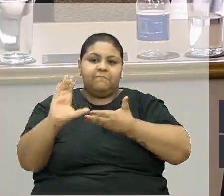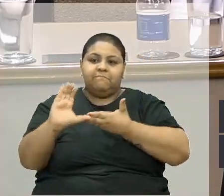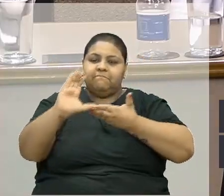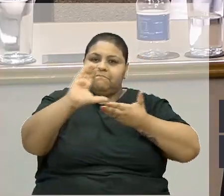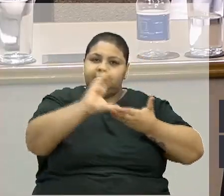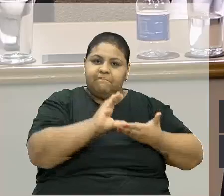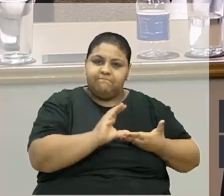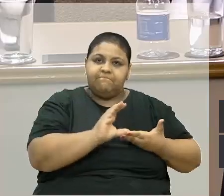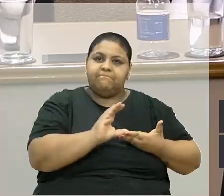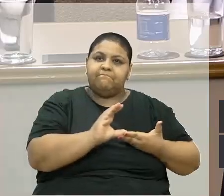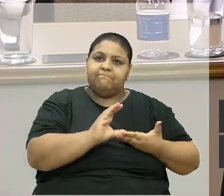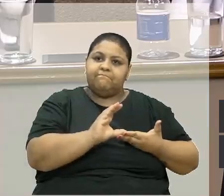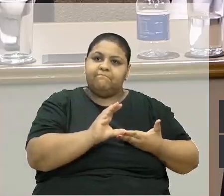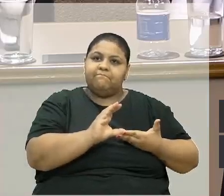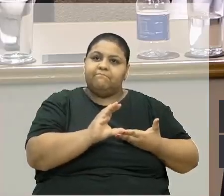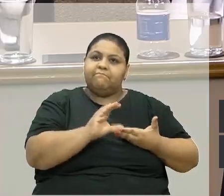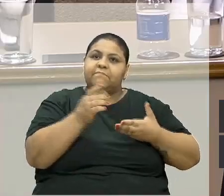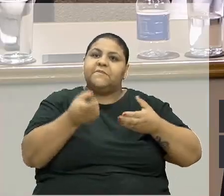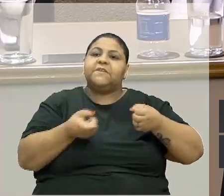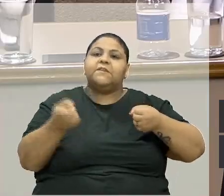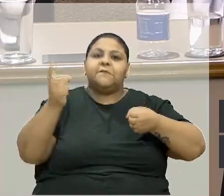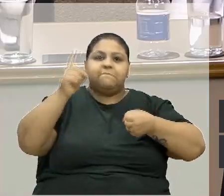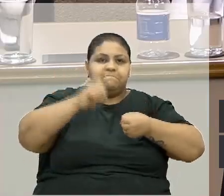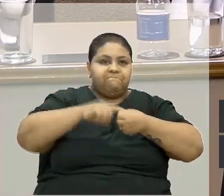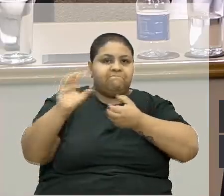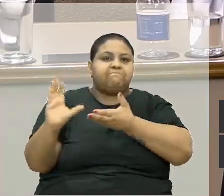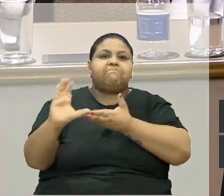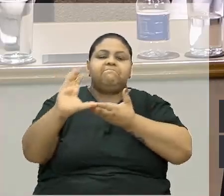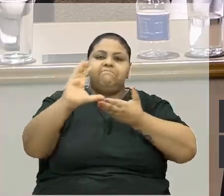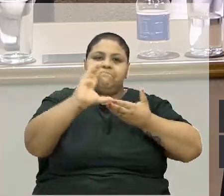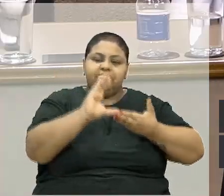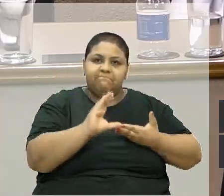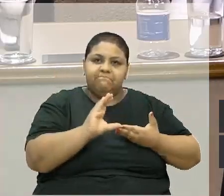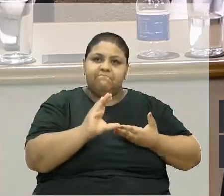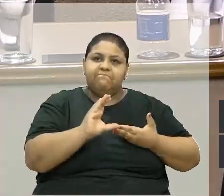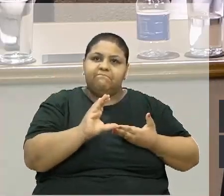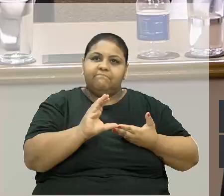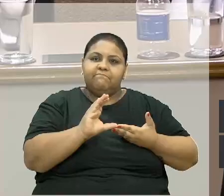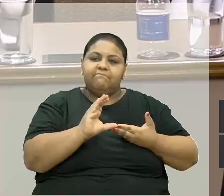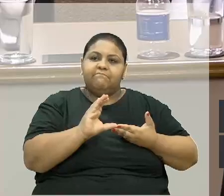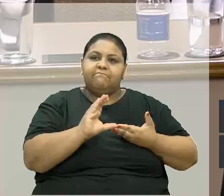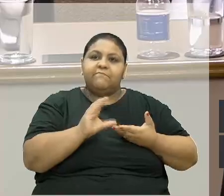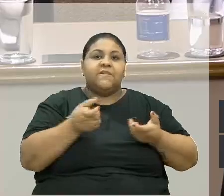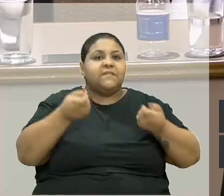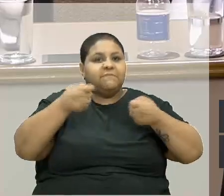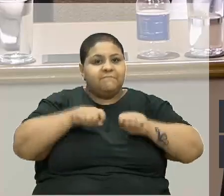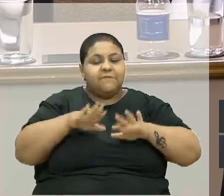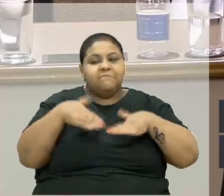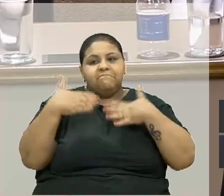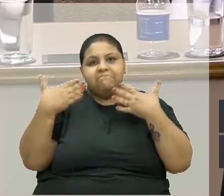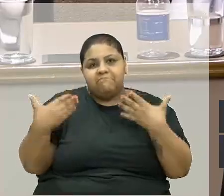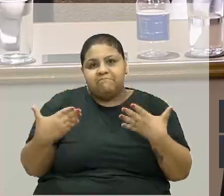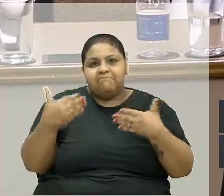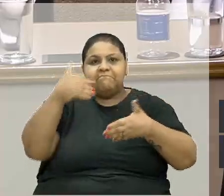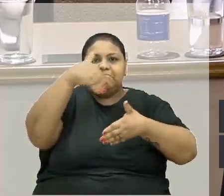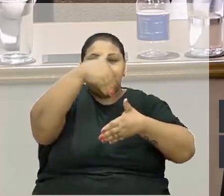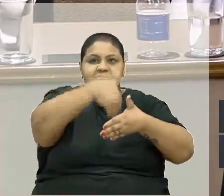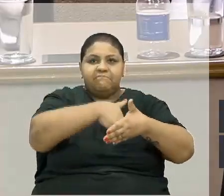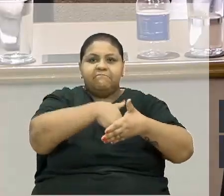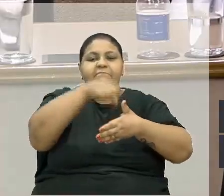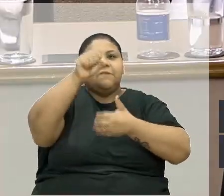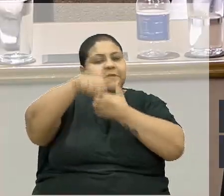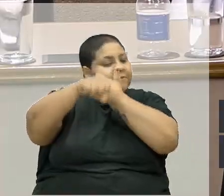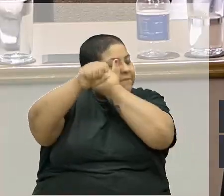investimento que dá retorno, é um investimento que era e é necessário. Então, meu voto é